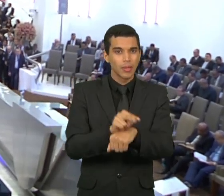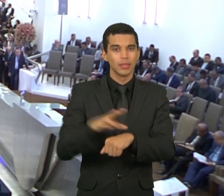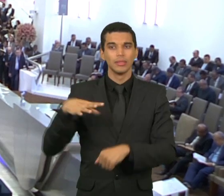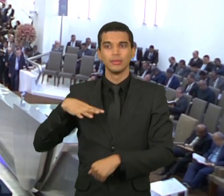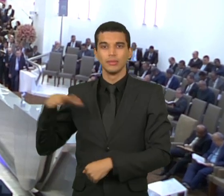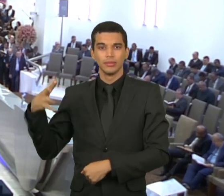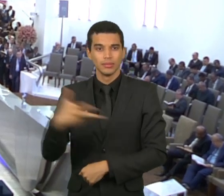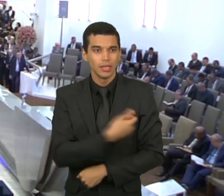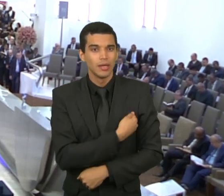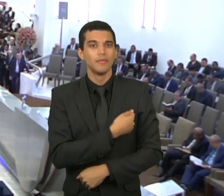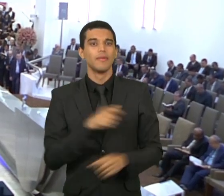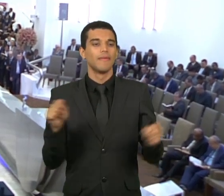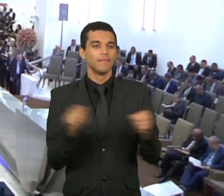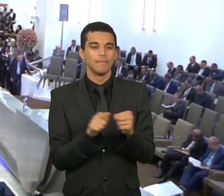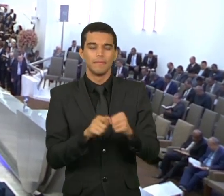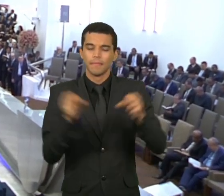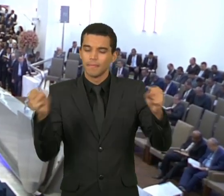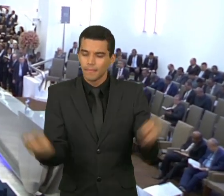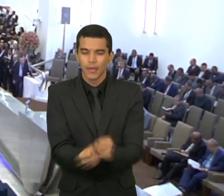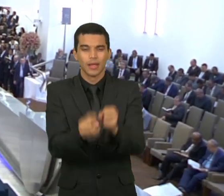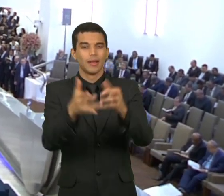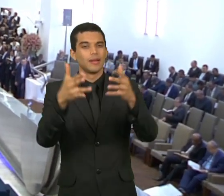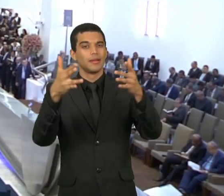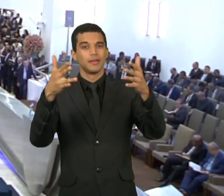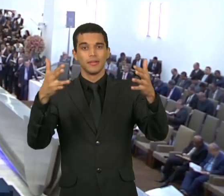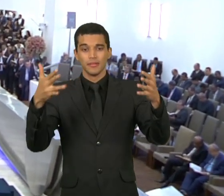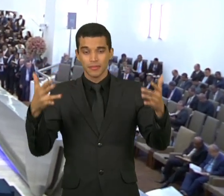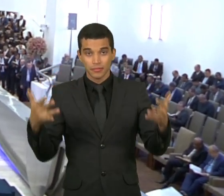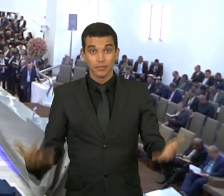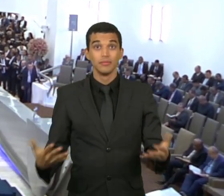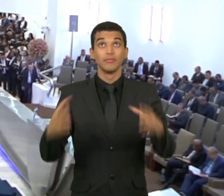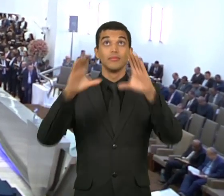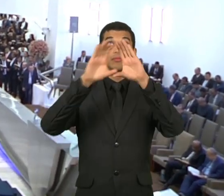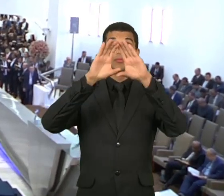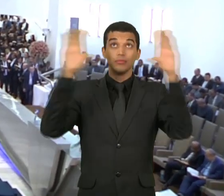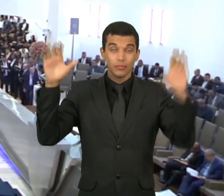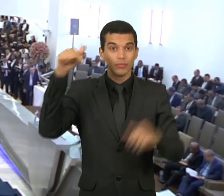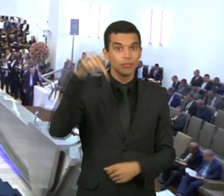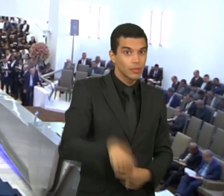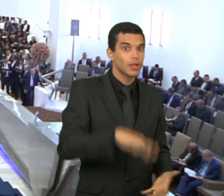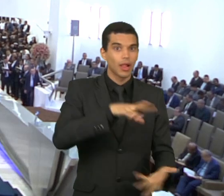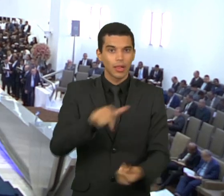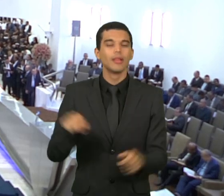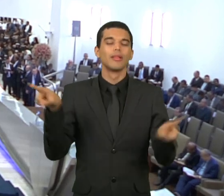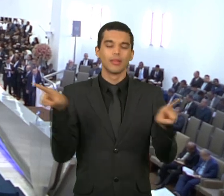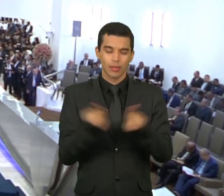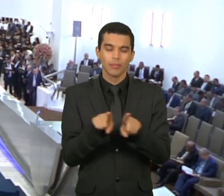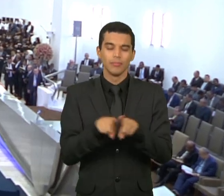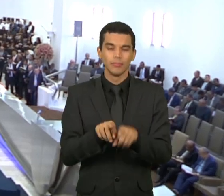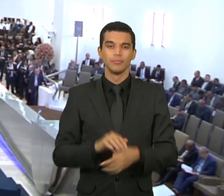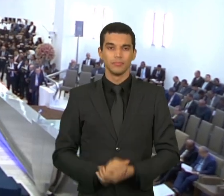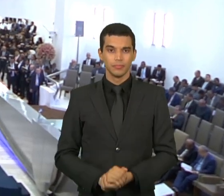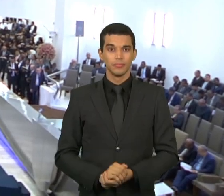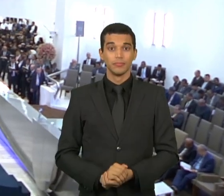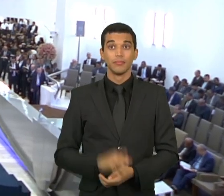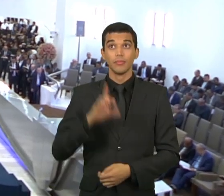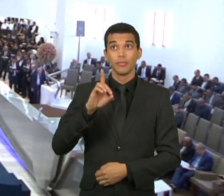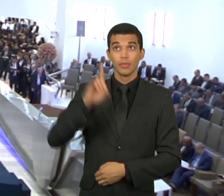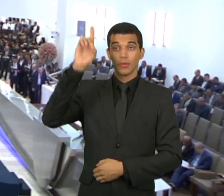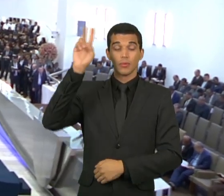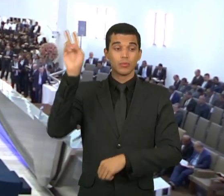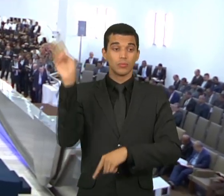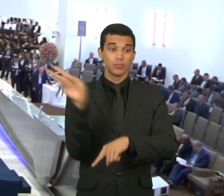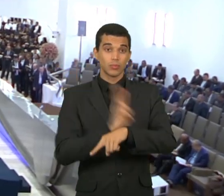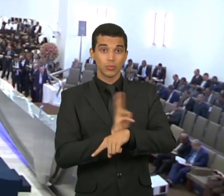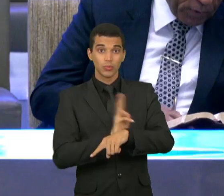opera sinais e maravilhas no céu e na terra. Ele livrou